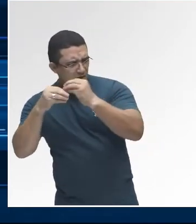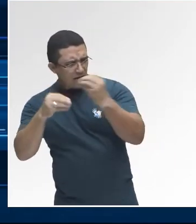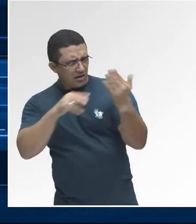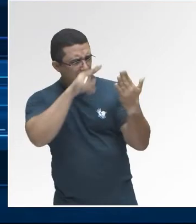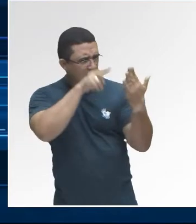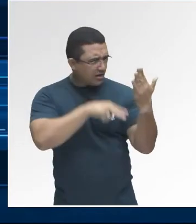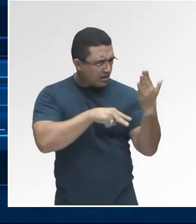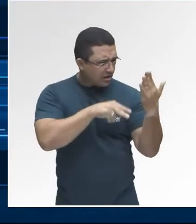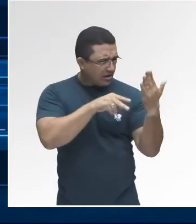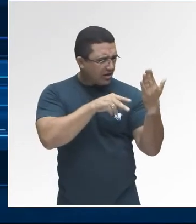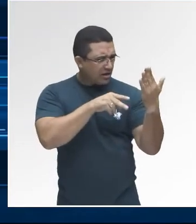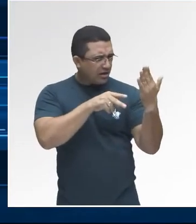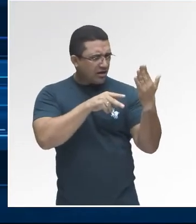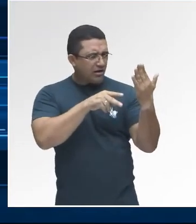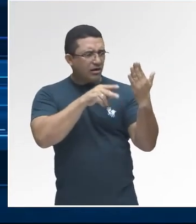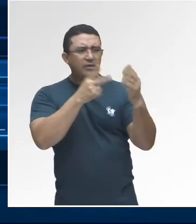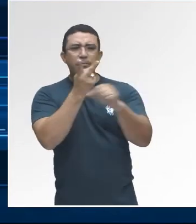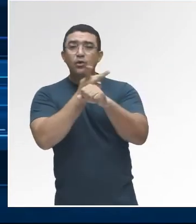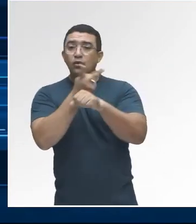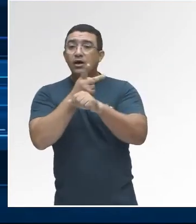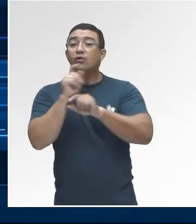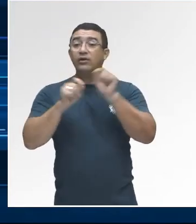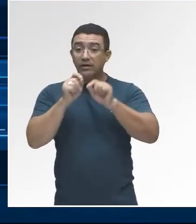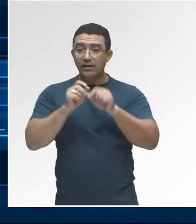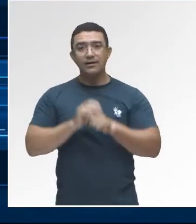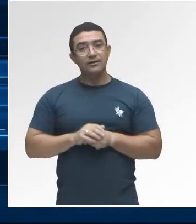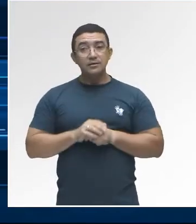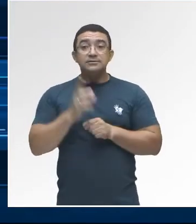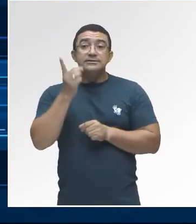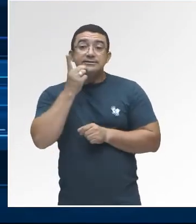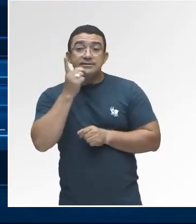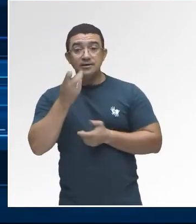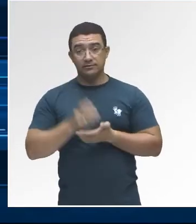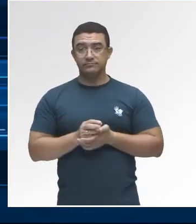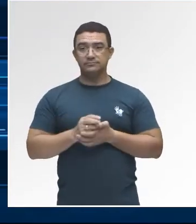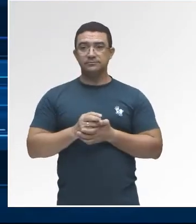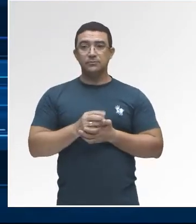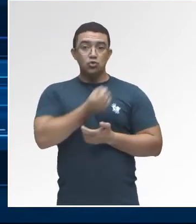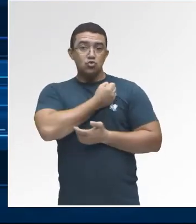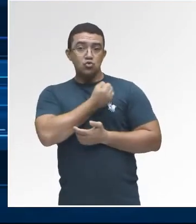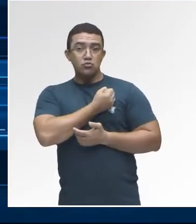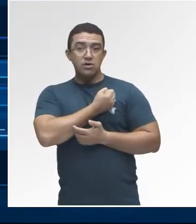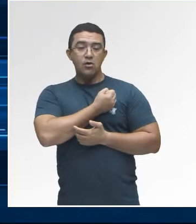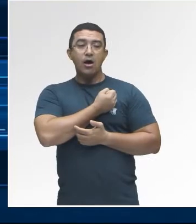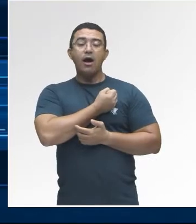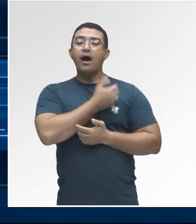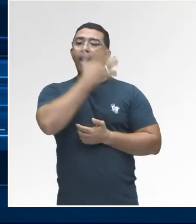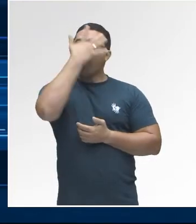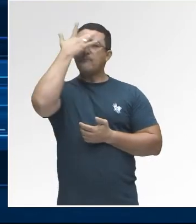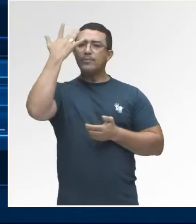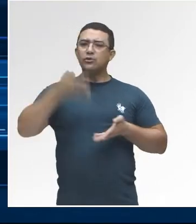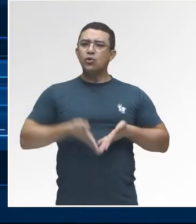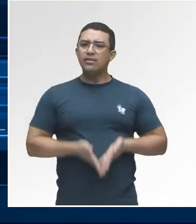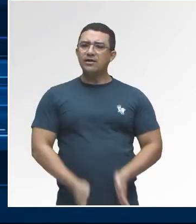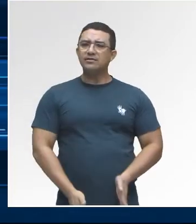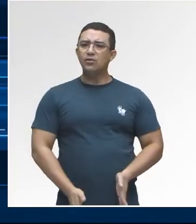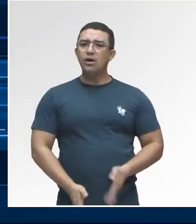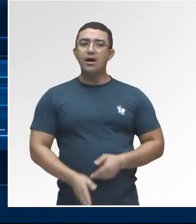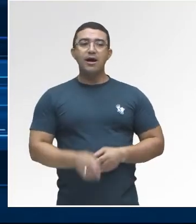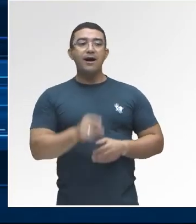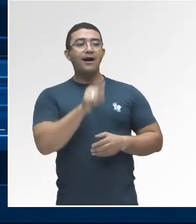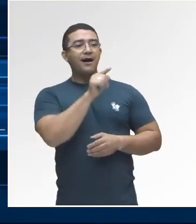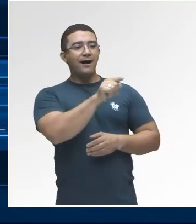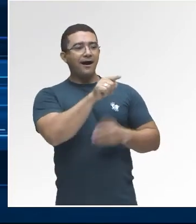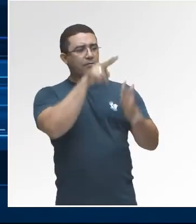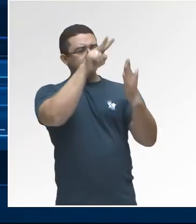Você vai procurar o quê? A data, um número, certo? Então, quando você vê uma data lá, diga, tá aqui,